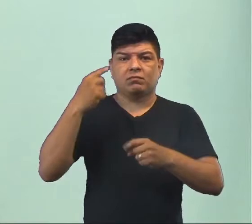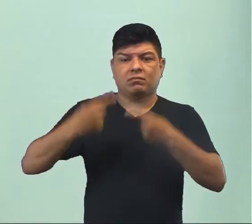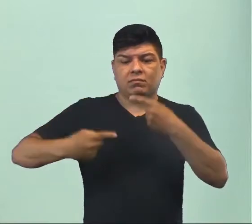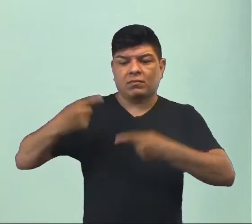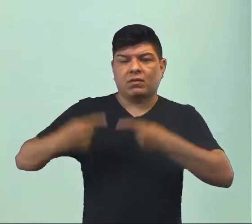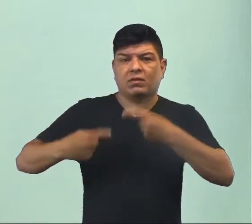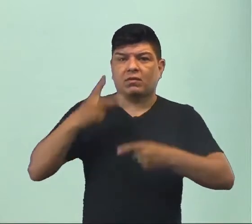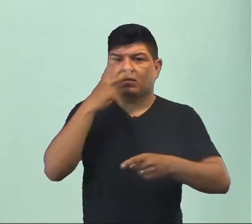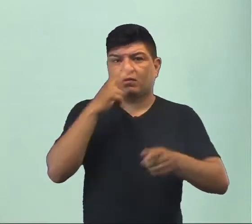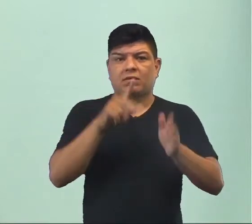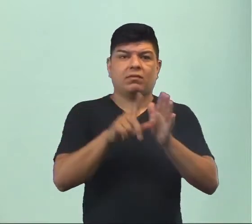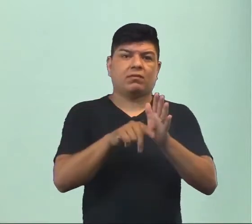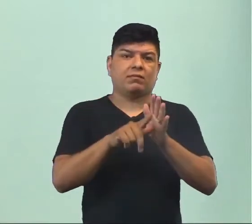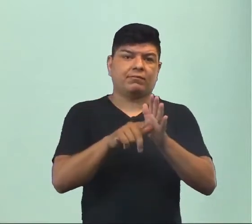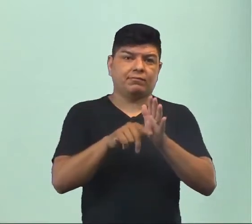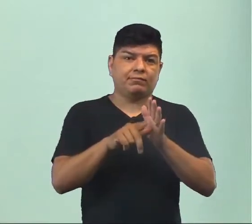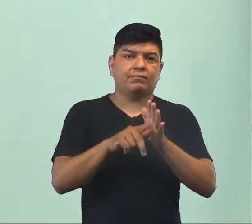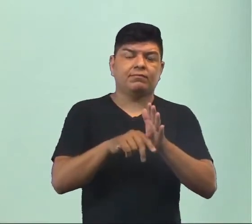como atrasado.